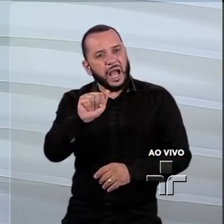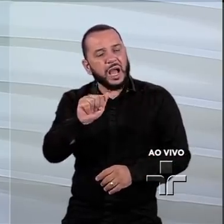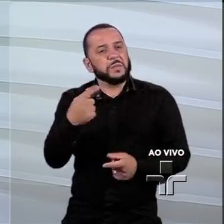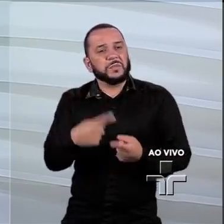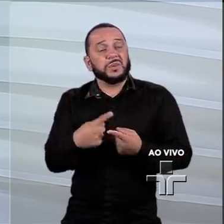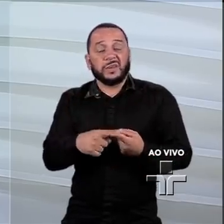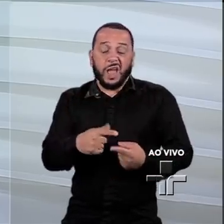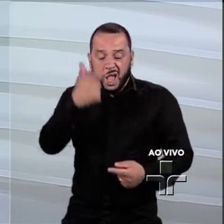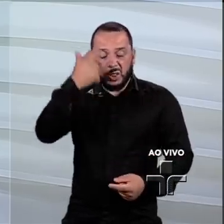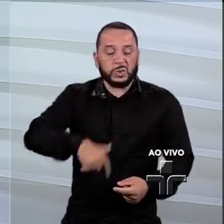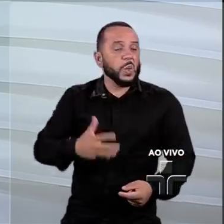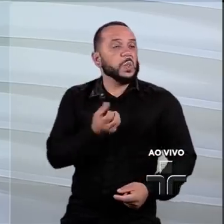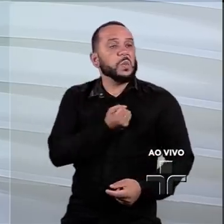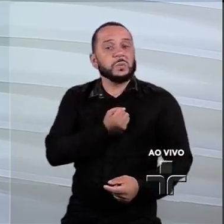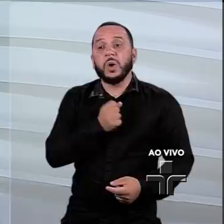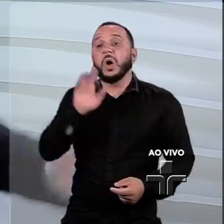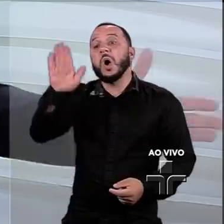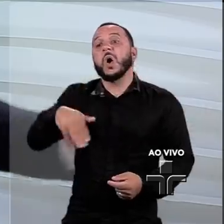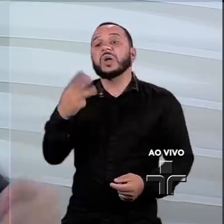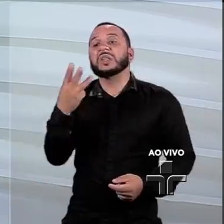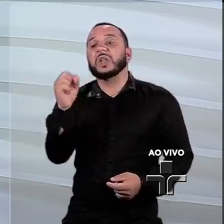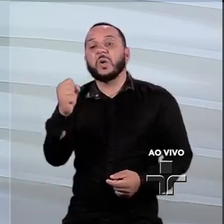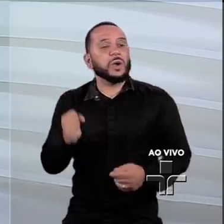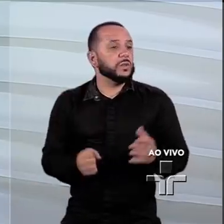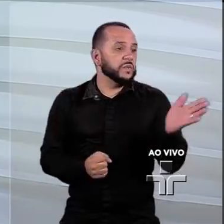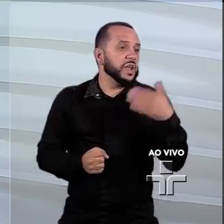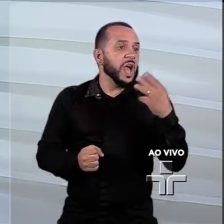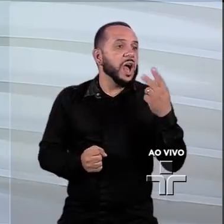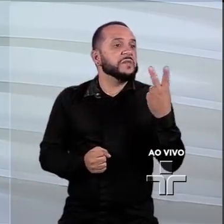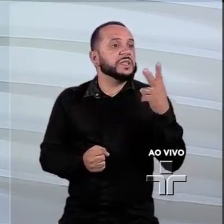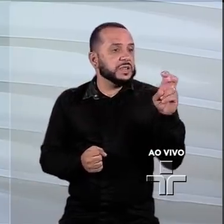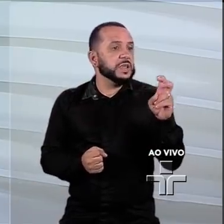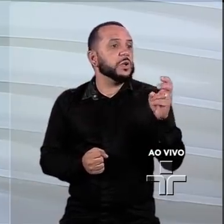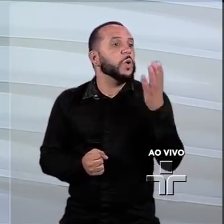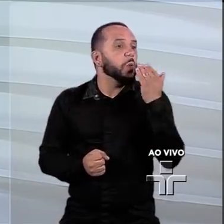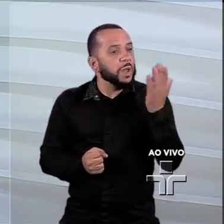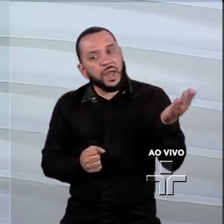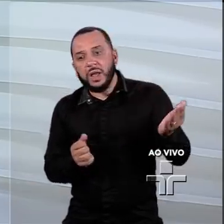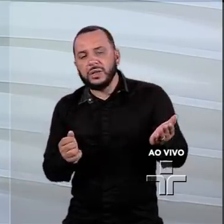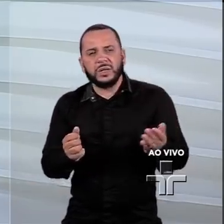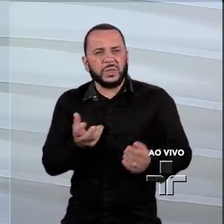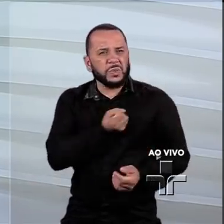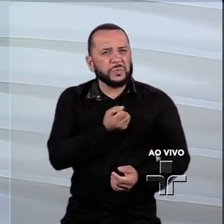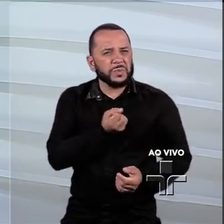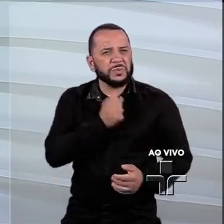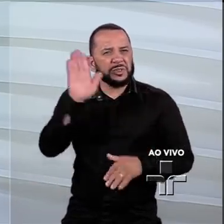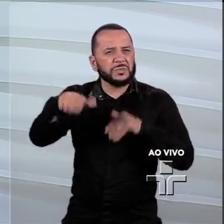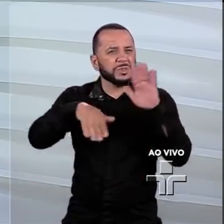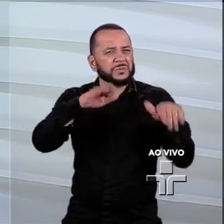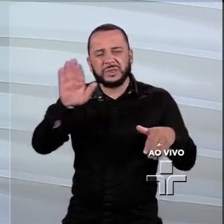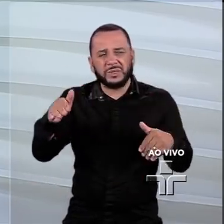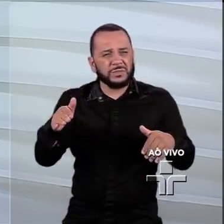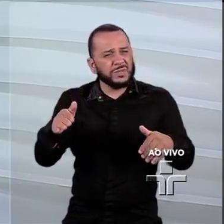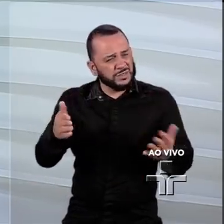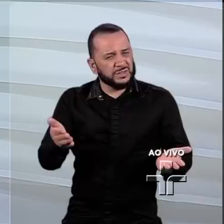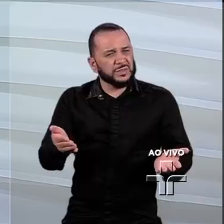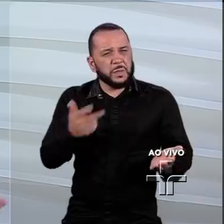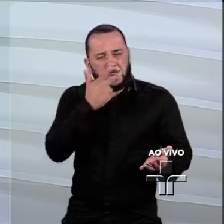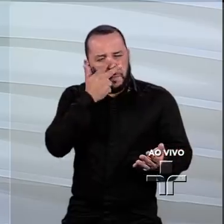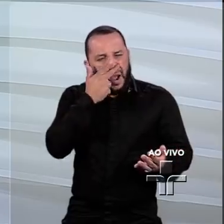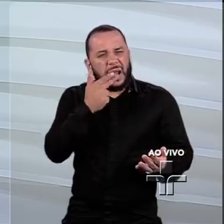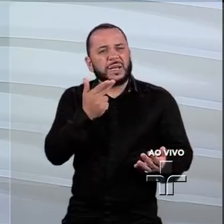número. Ou 38, vem cá. Ou 25, agora é a sua vez de almoçar. Então, e mais do que isso, a gente